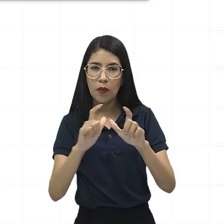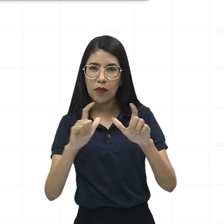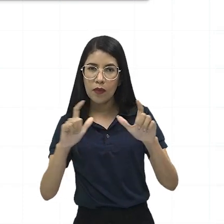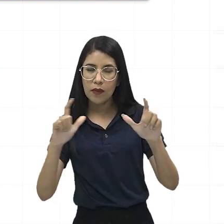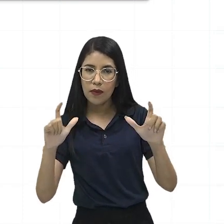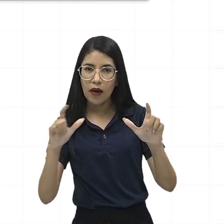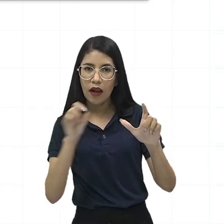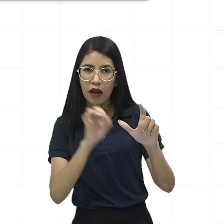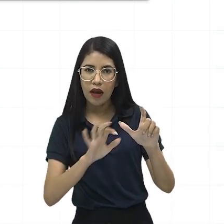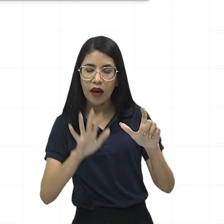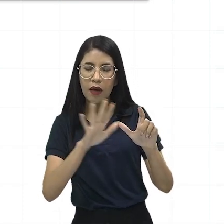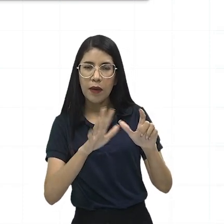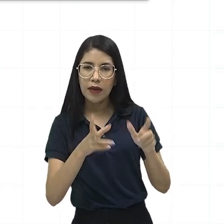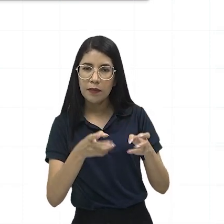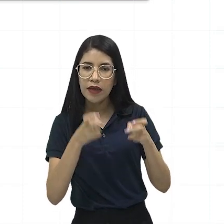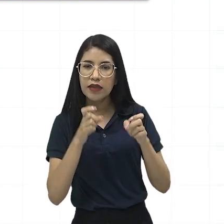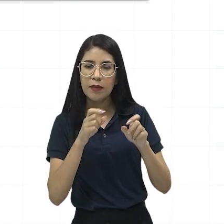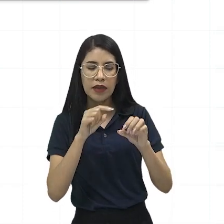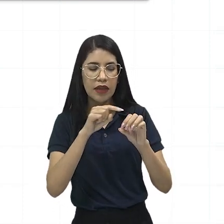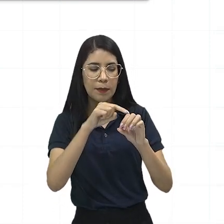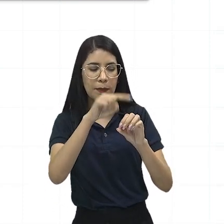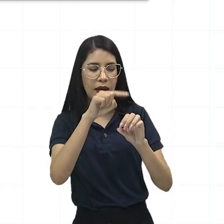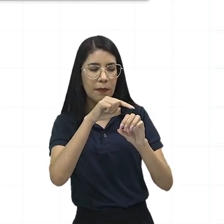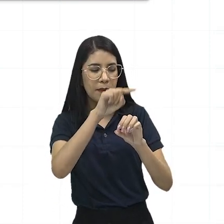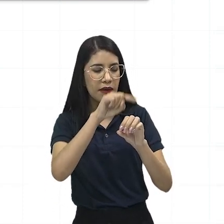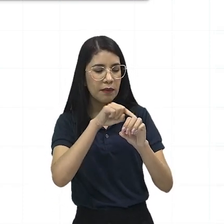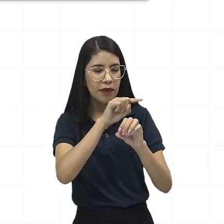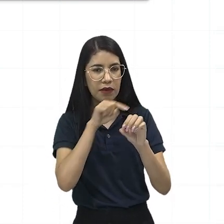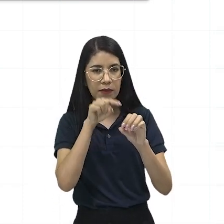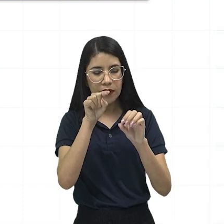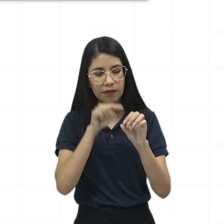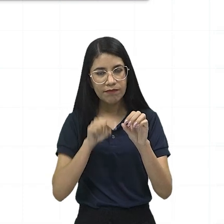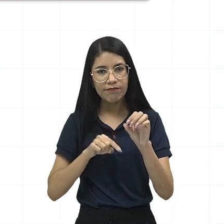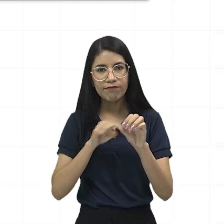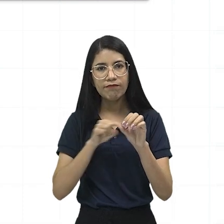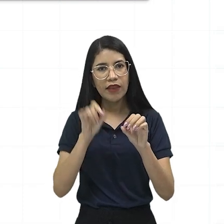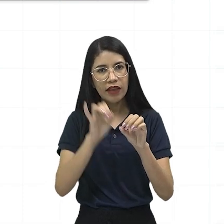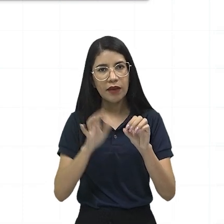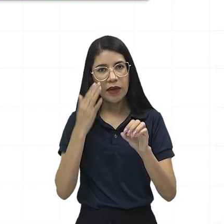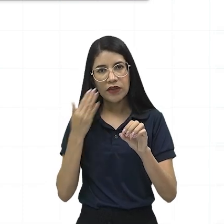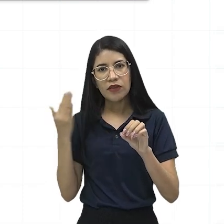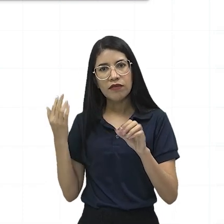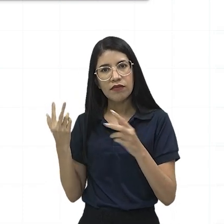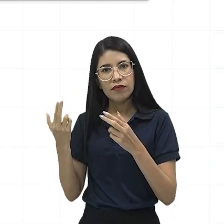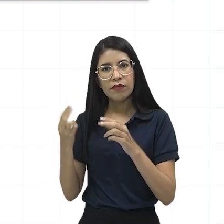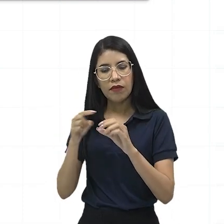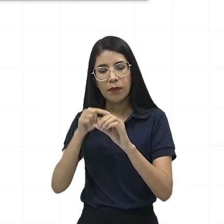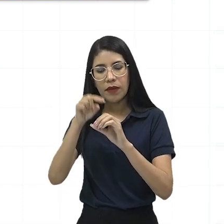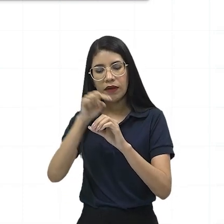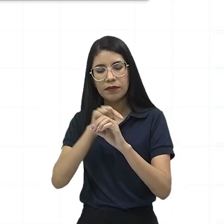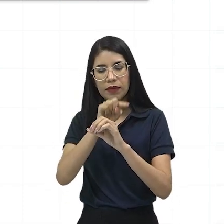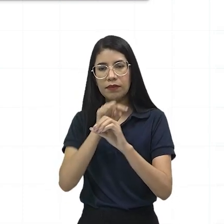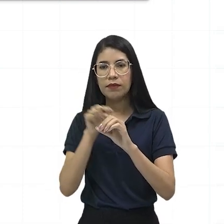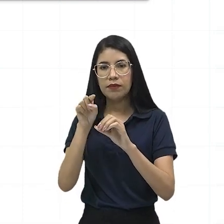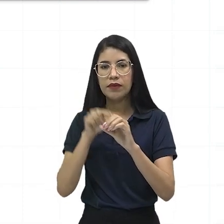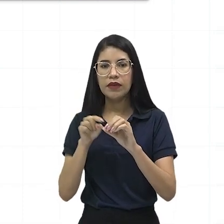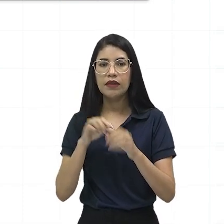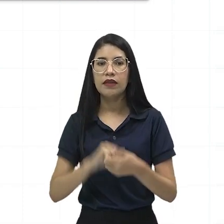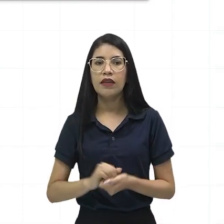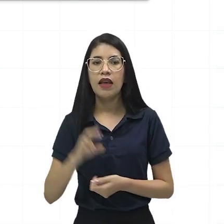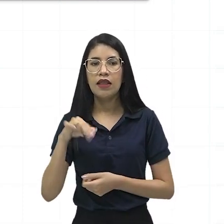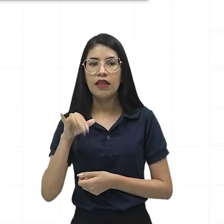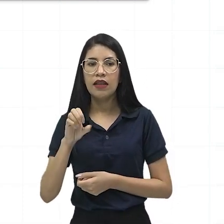imagem, percebe-se esses cílios ao redor do indivíduo. Neisseria